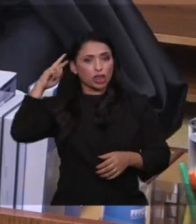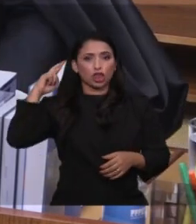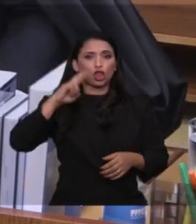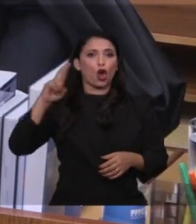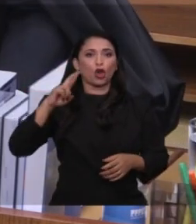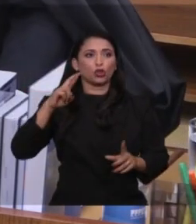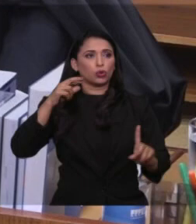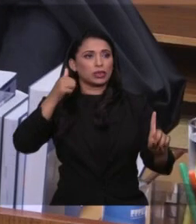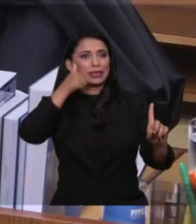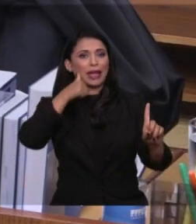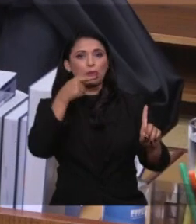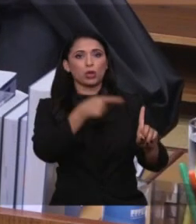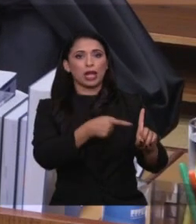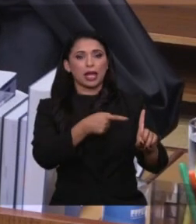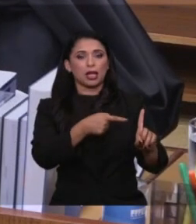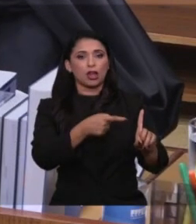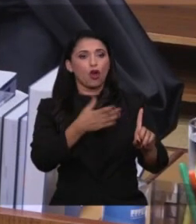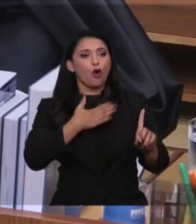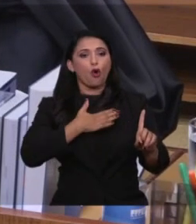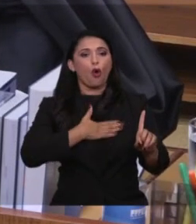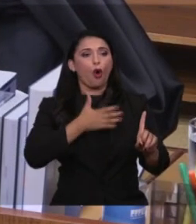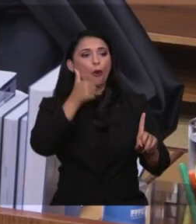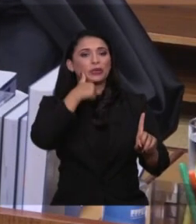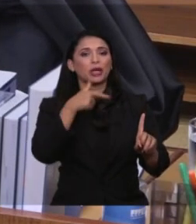da mulher e do corpo da mulher.